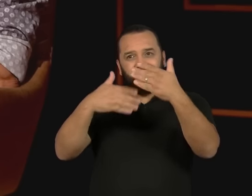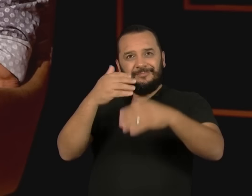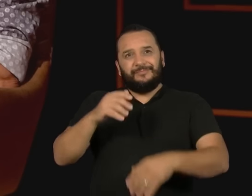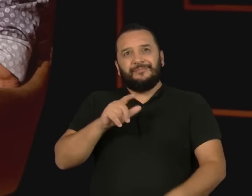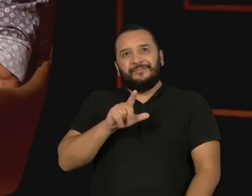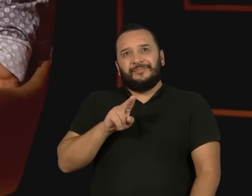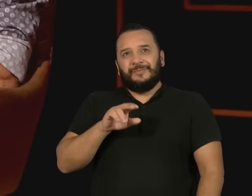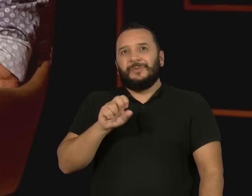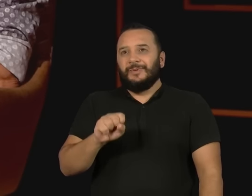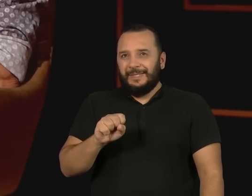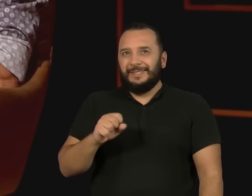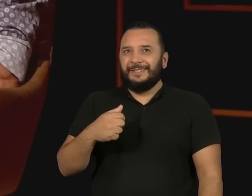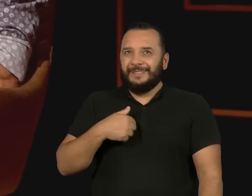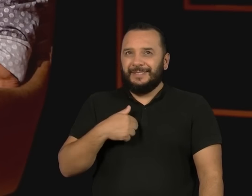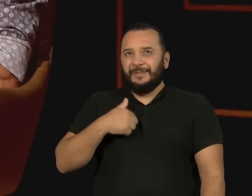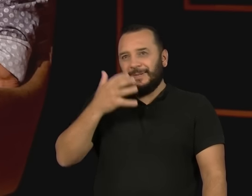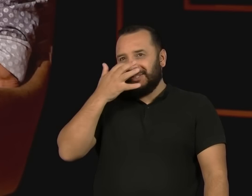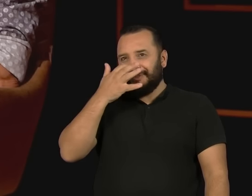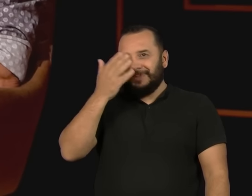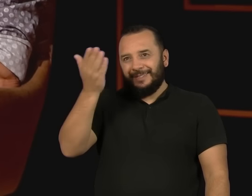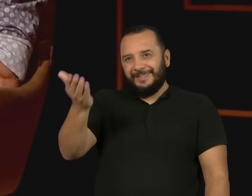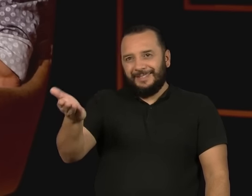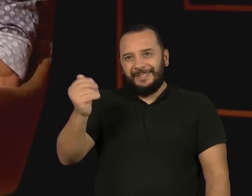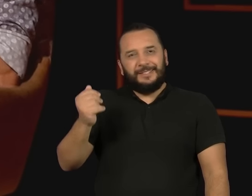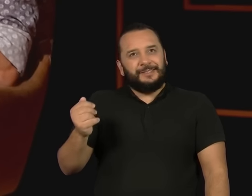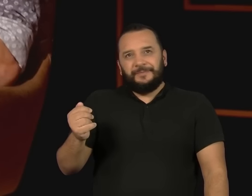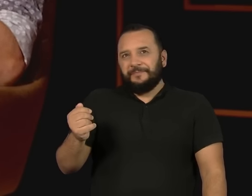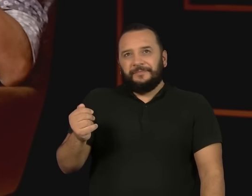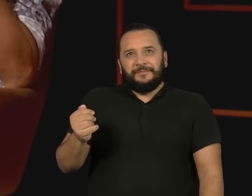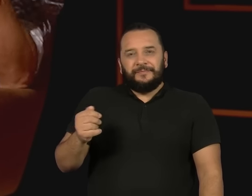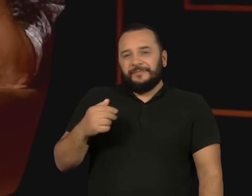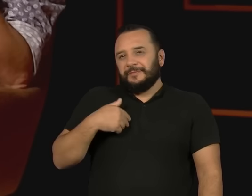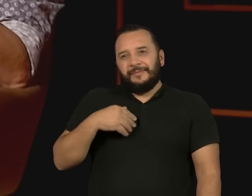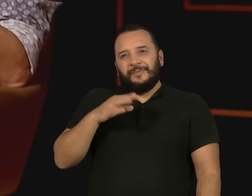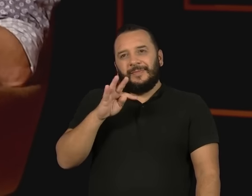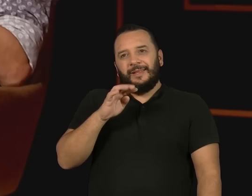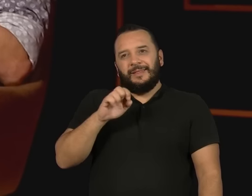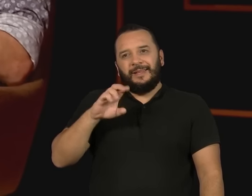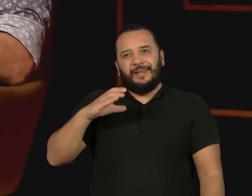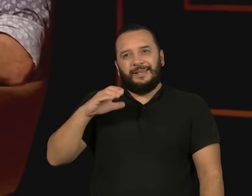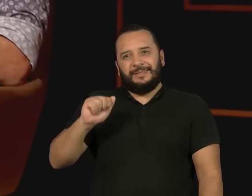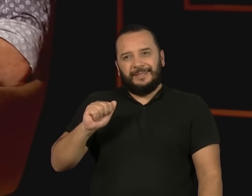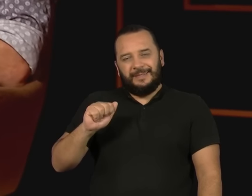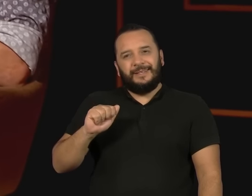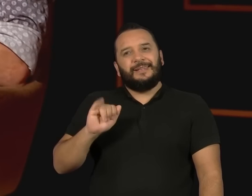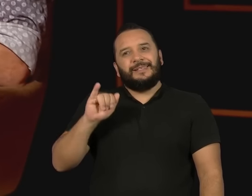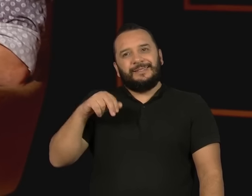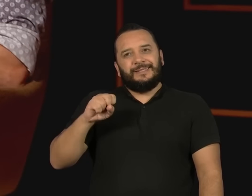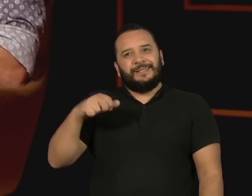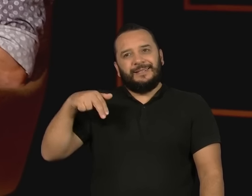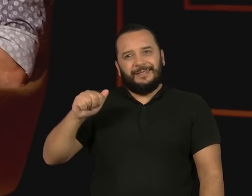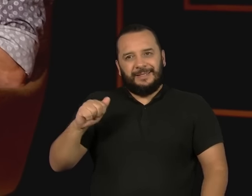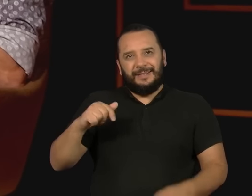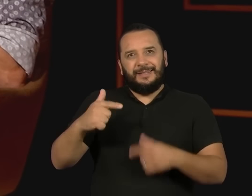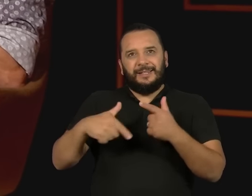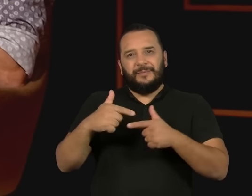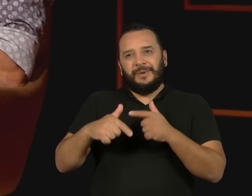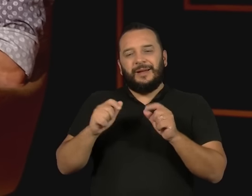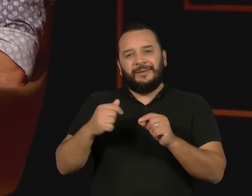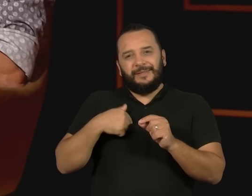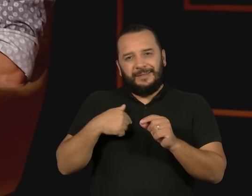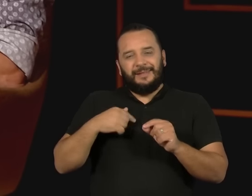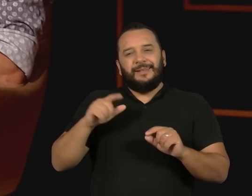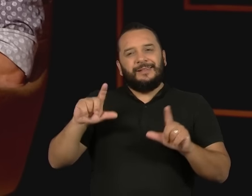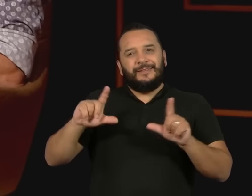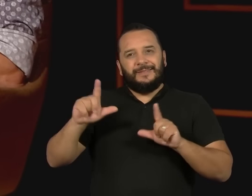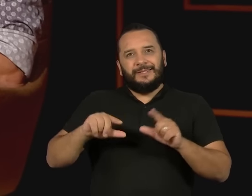que eu sempre tanto admirei, né? E desde, enfim, e Terça Insana, e o trabalho que ele fazia na televisão também com as meninas, a Lolo e a